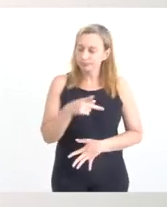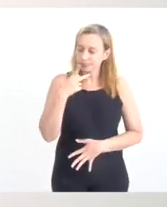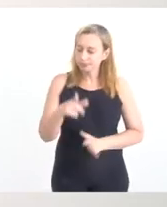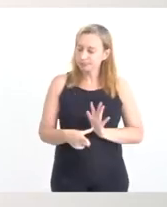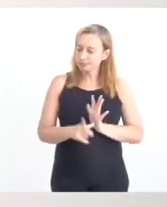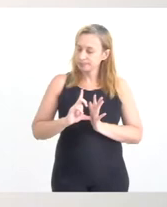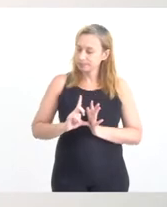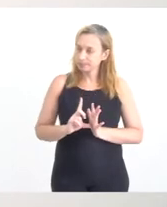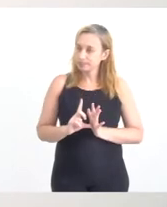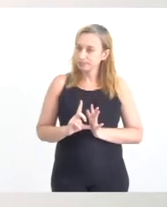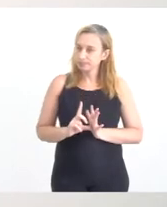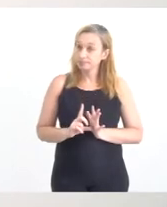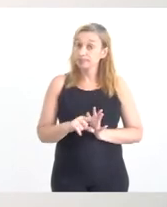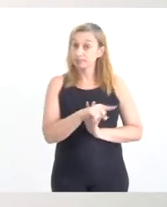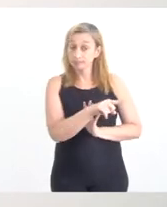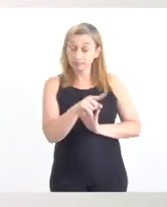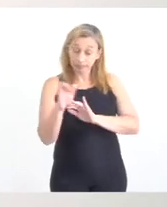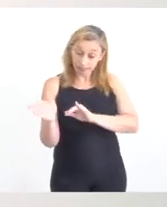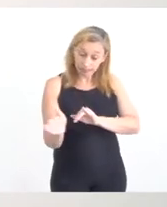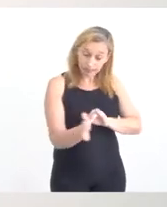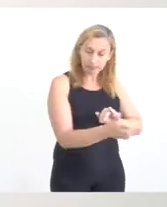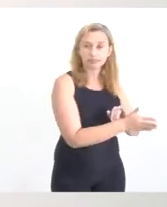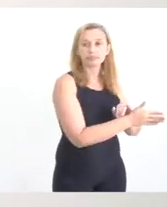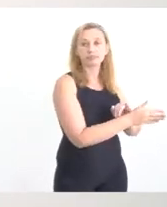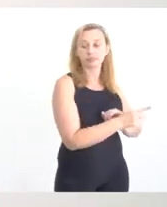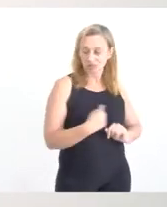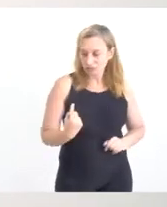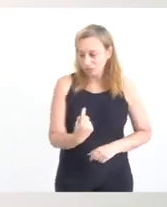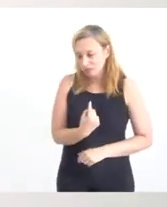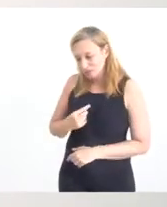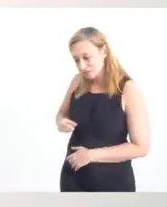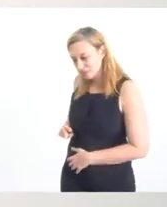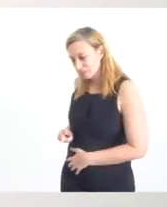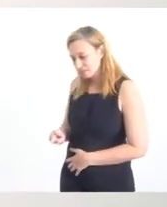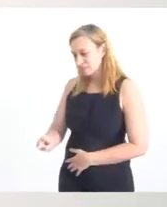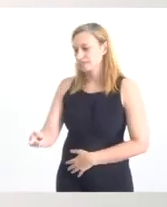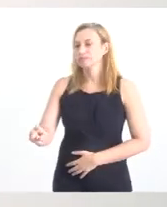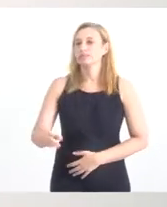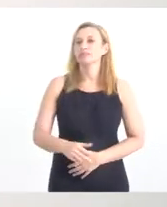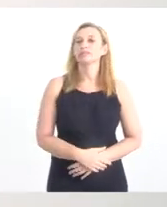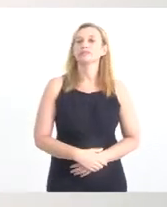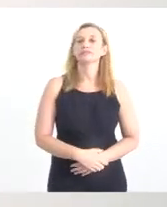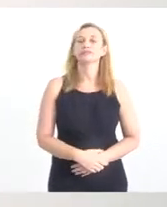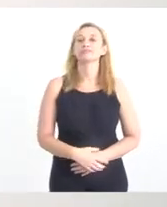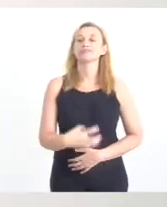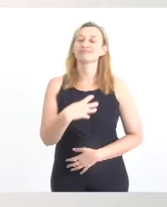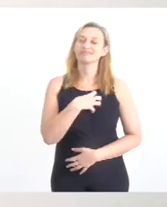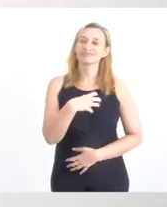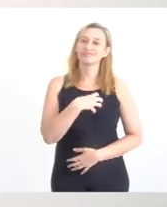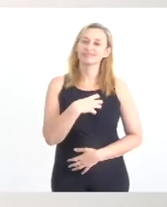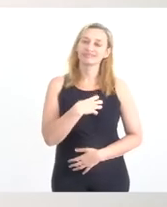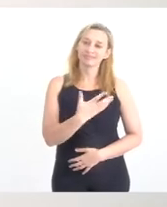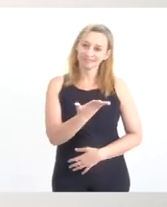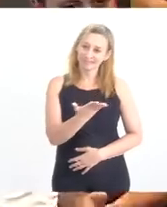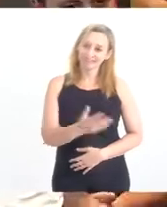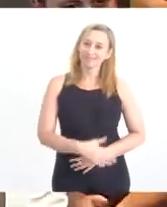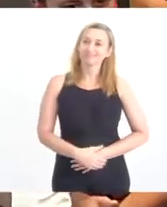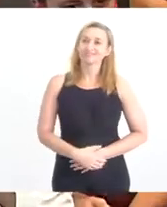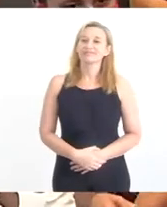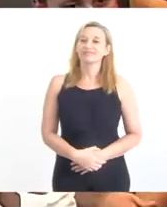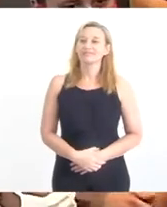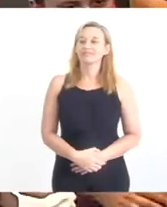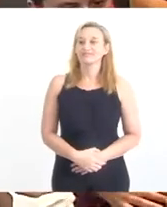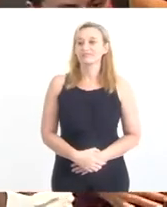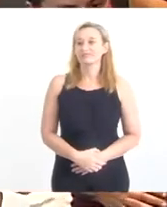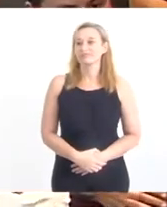disse aqui antes eles passaram e nós passa em mim nesse sentido a